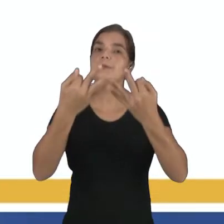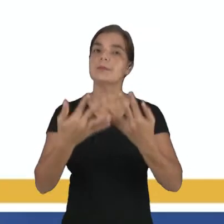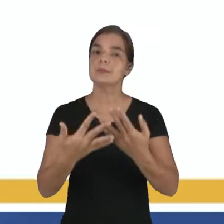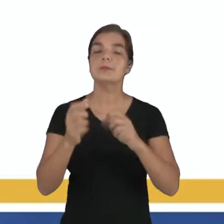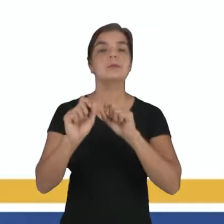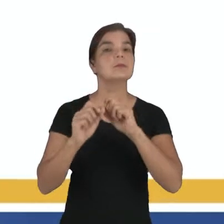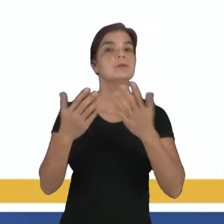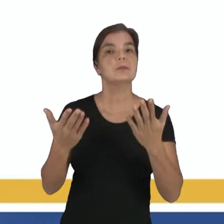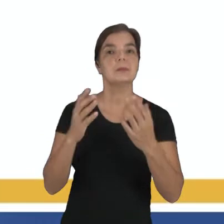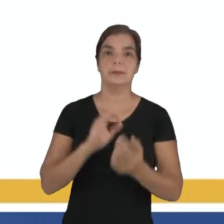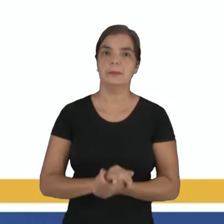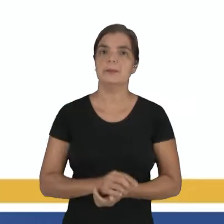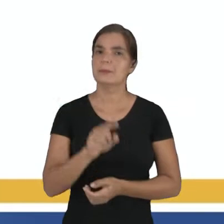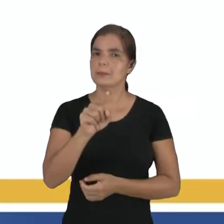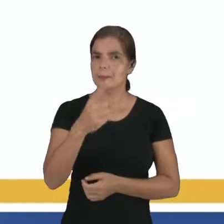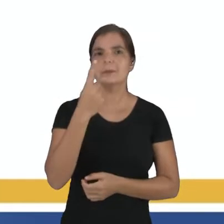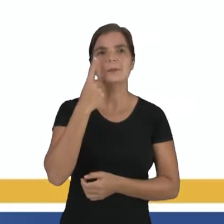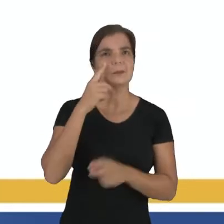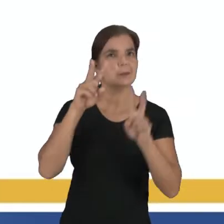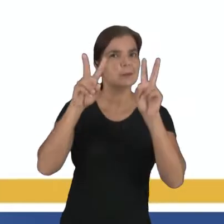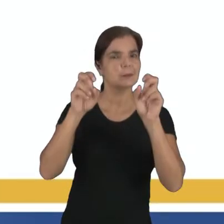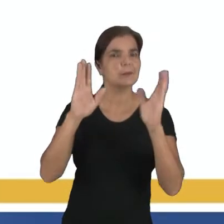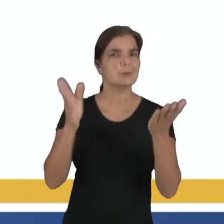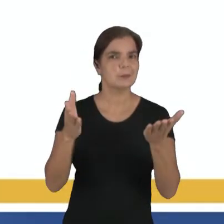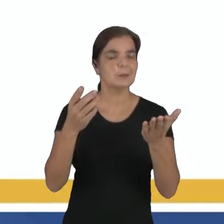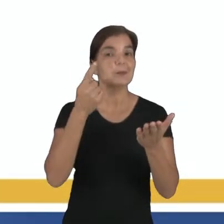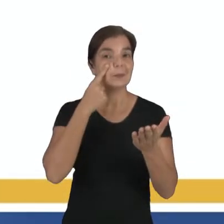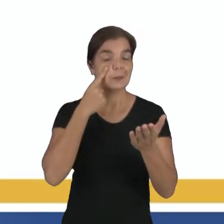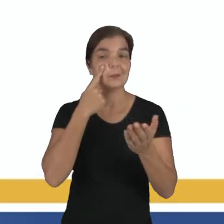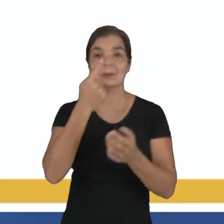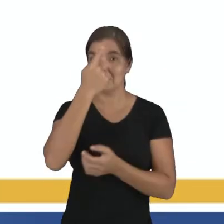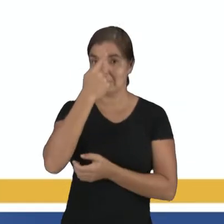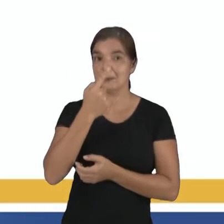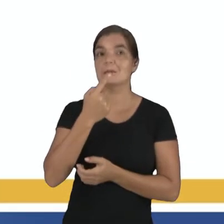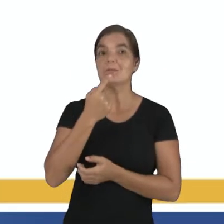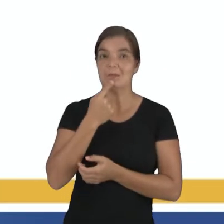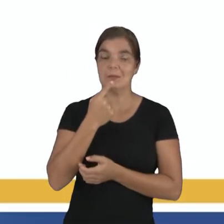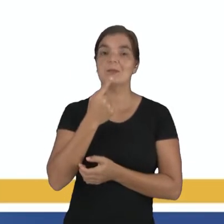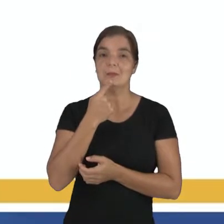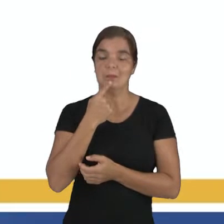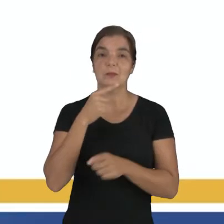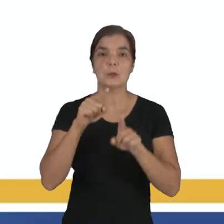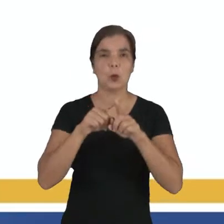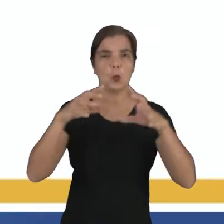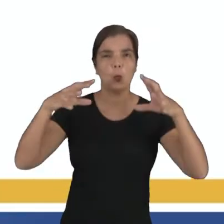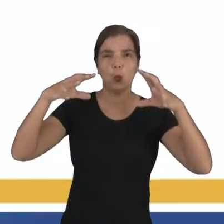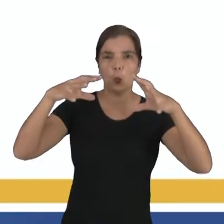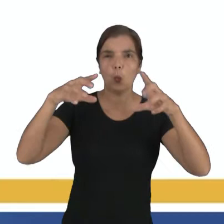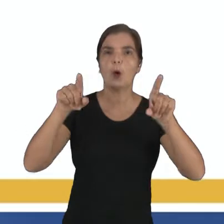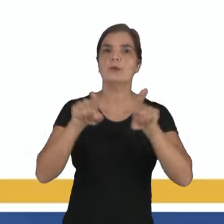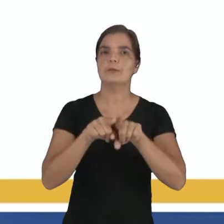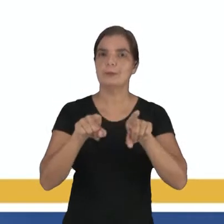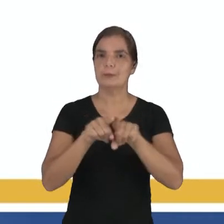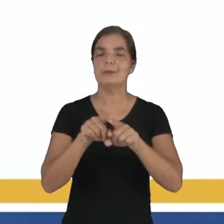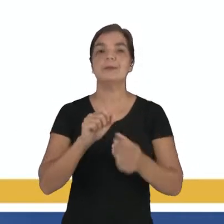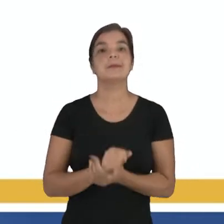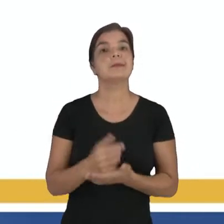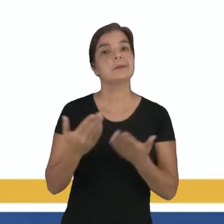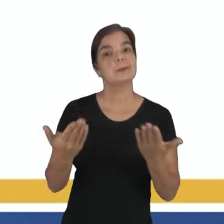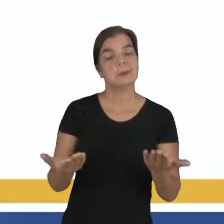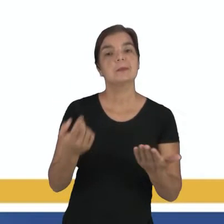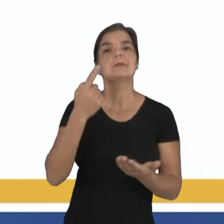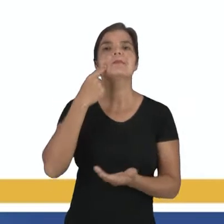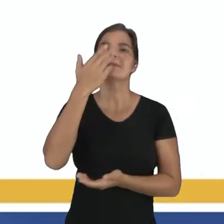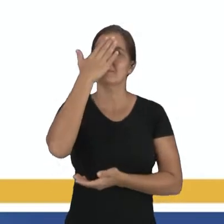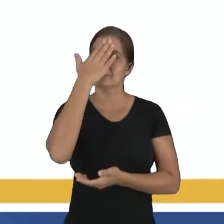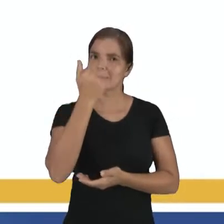livro vai tratar. Você viu o título e já viu abaixo a imagem rebuscada, do monstro Frankenstein. Então,